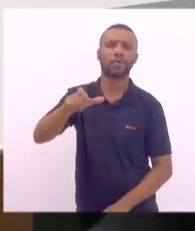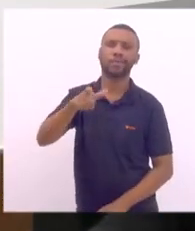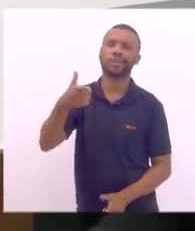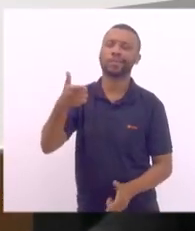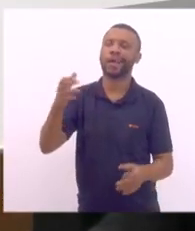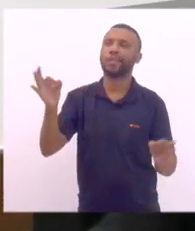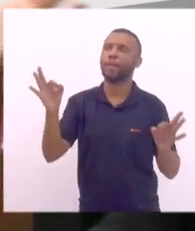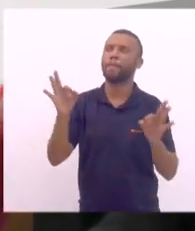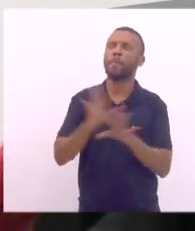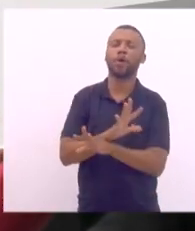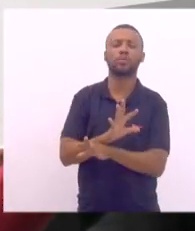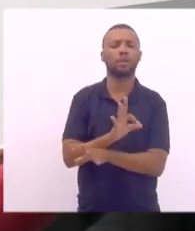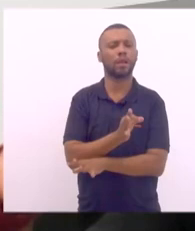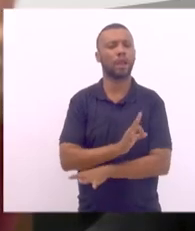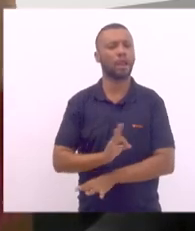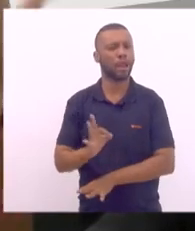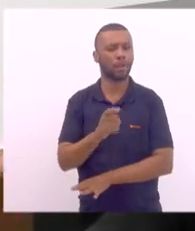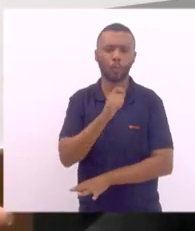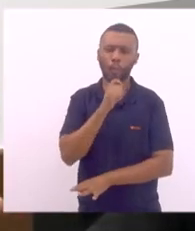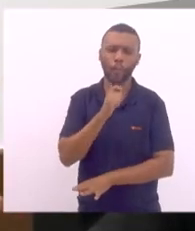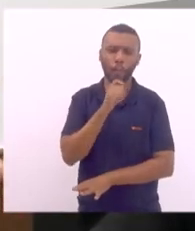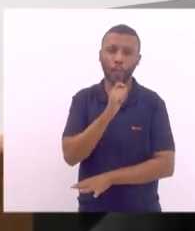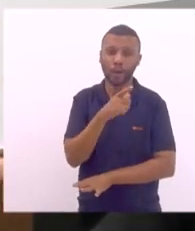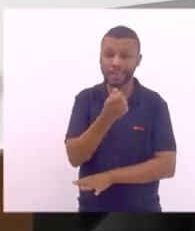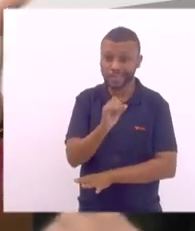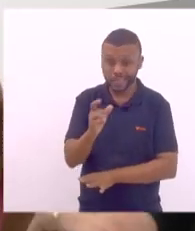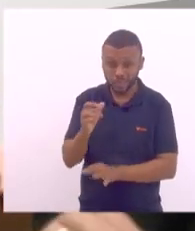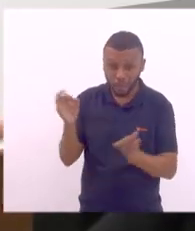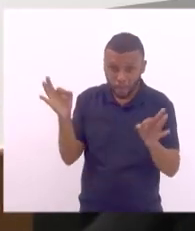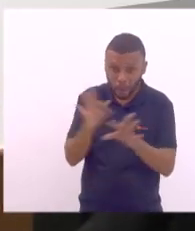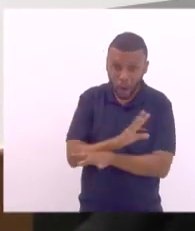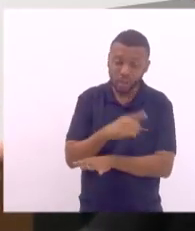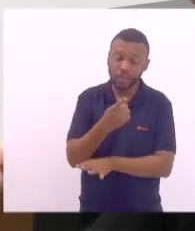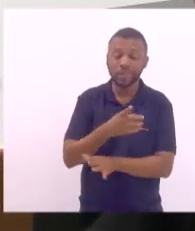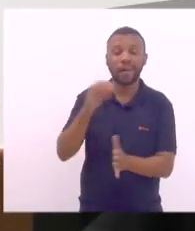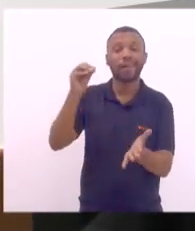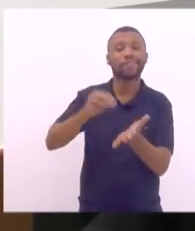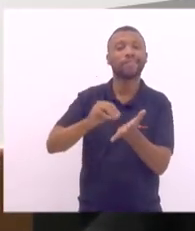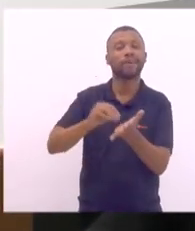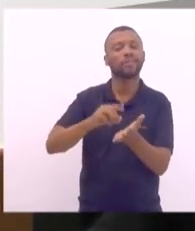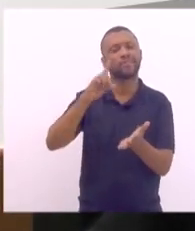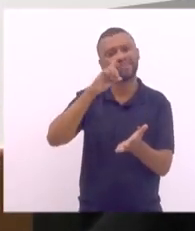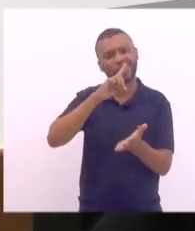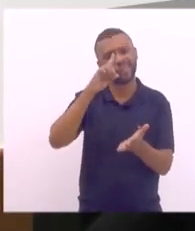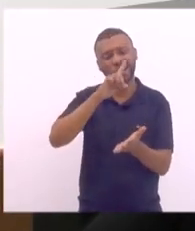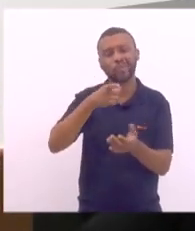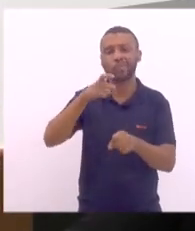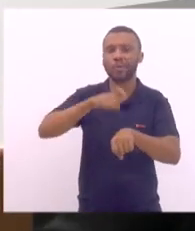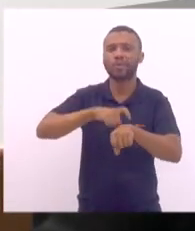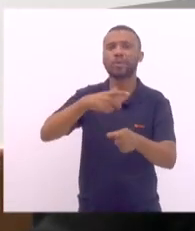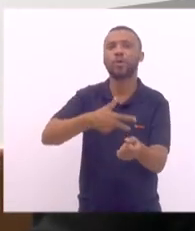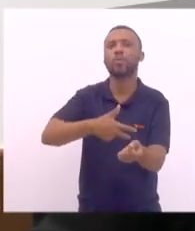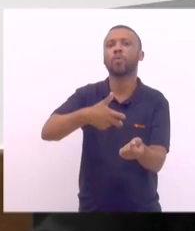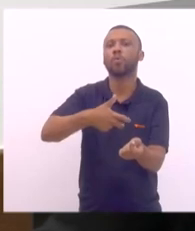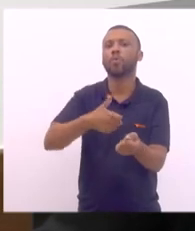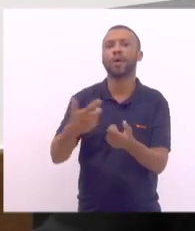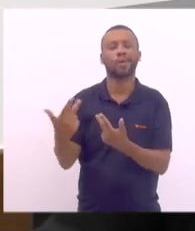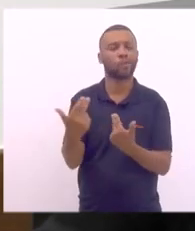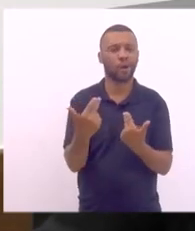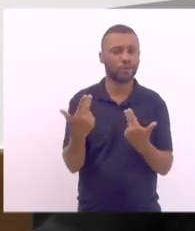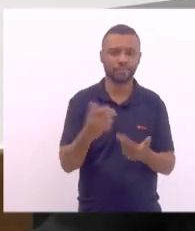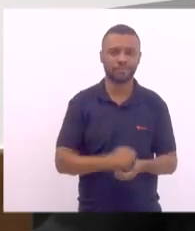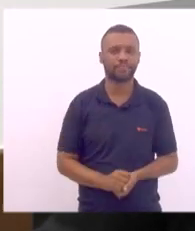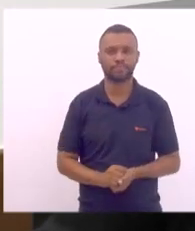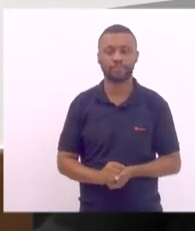suficiente. Porque se tivesse sendo suficiente, nós não estaríamos tendo um déficit tão grande da doação como nós temos. Essa forma aqui